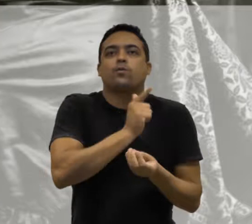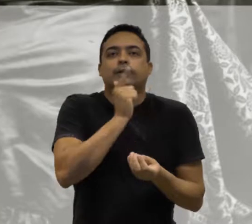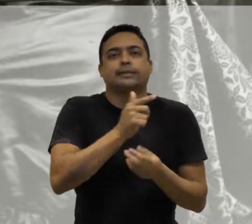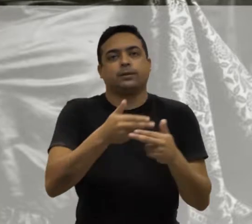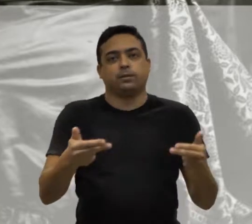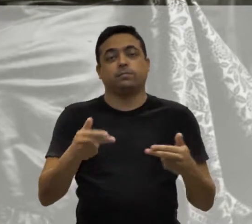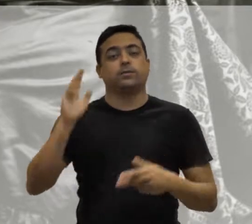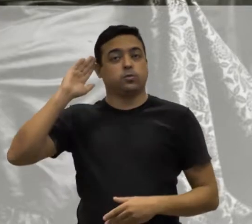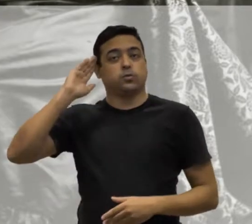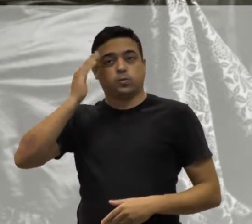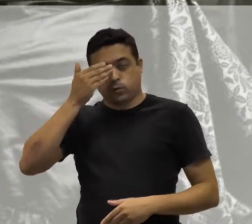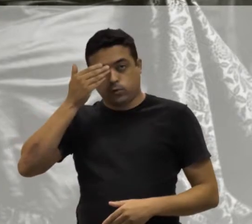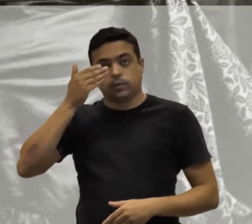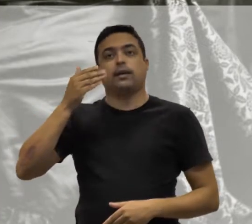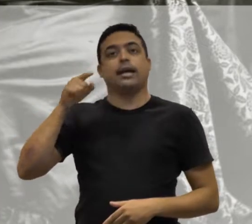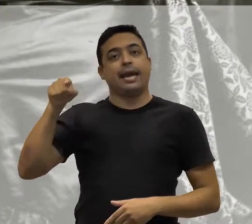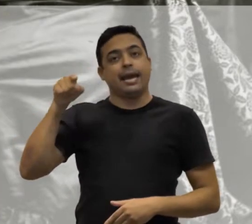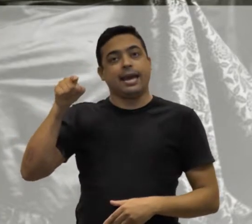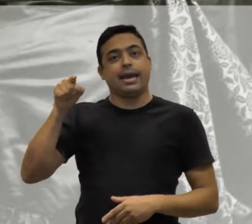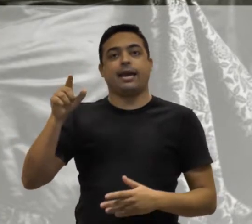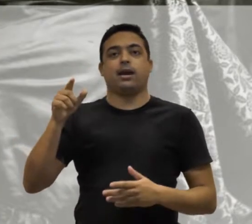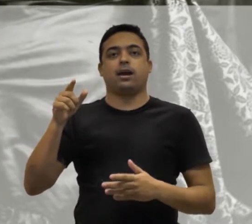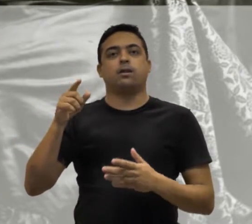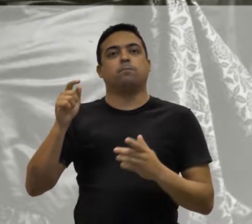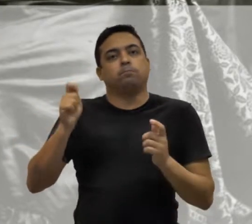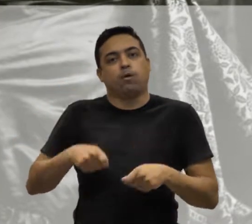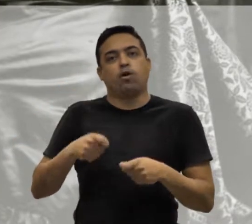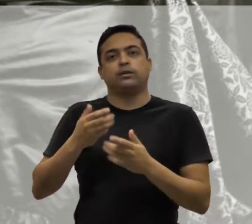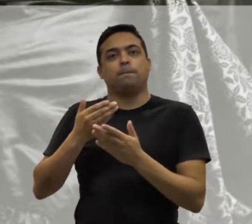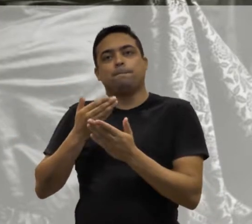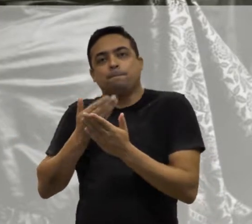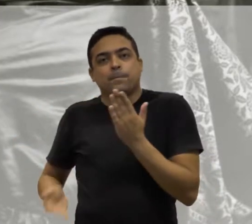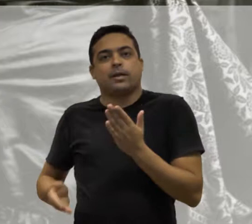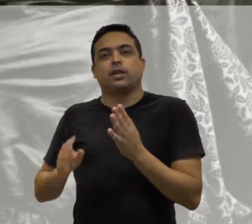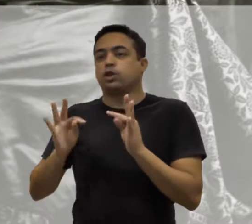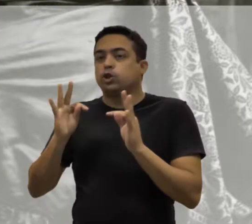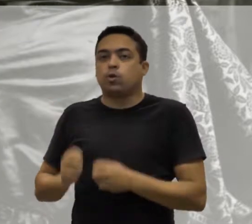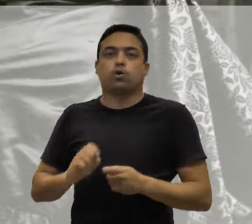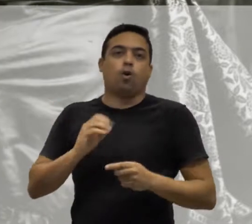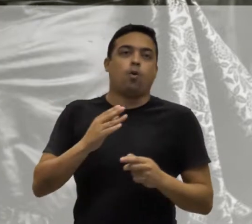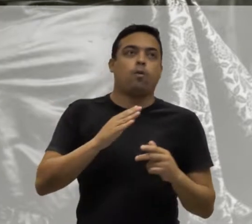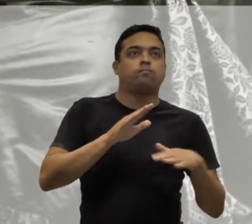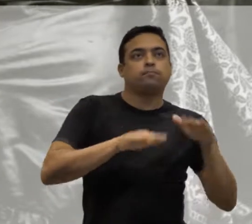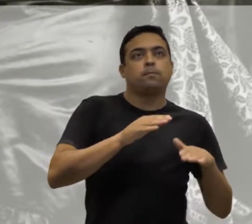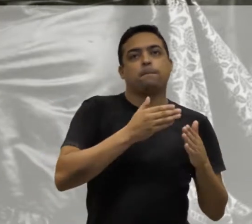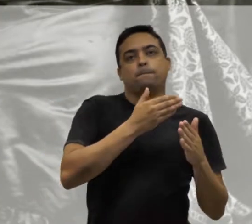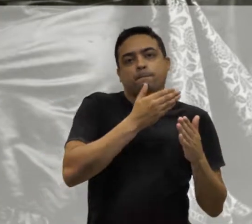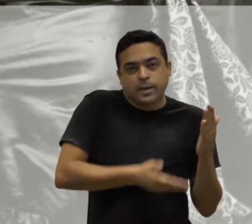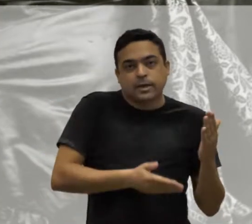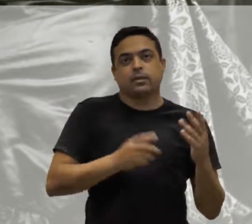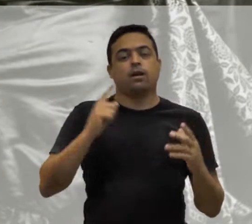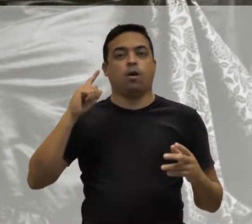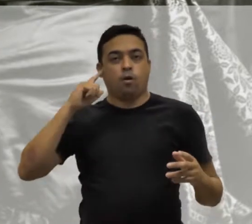carências. O surdo-cego é privado total ou parcialmente de dois importantes sentidos de comunicação com o